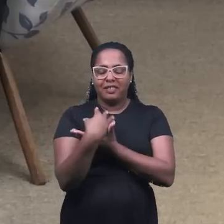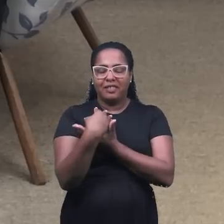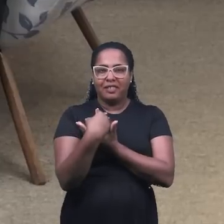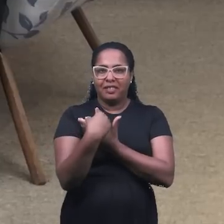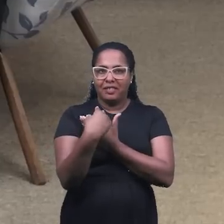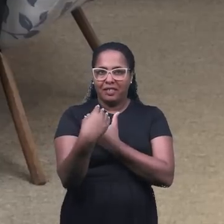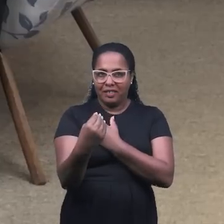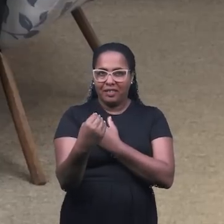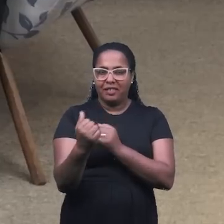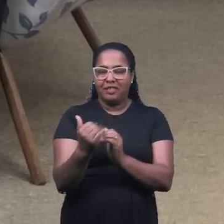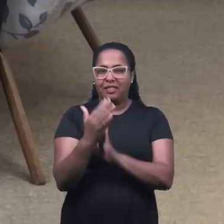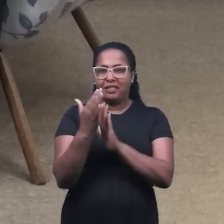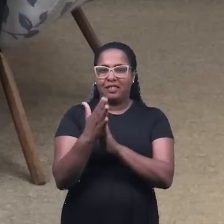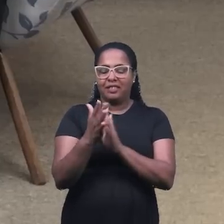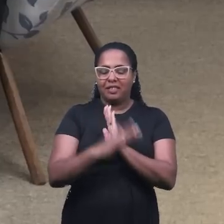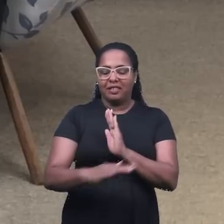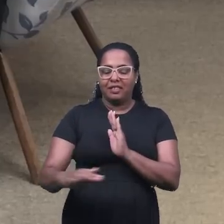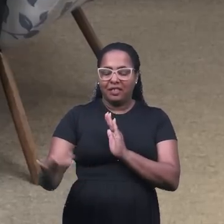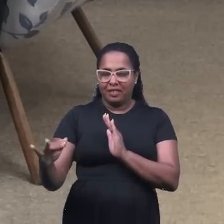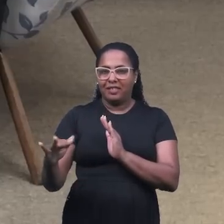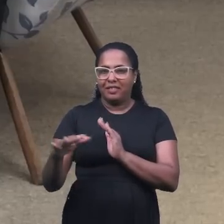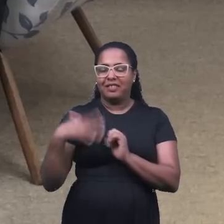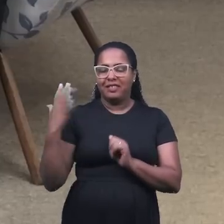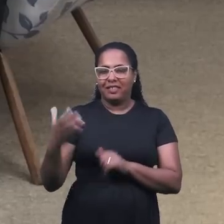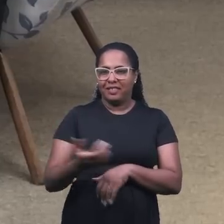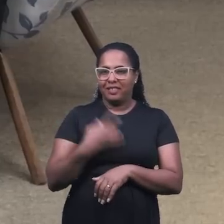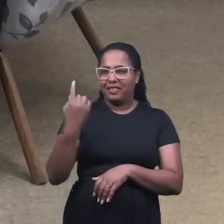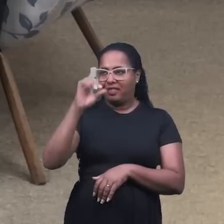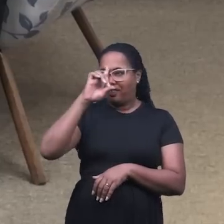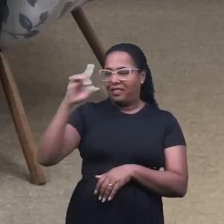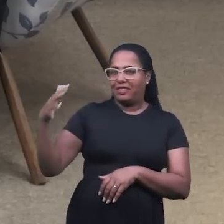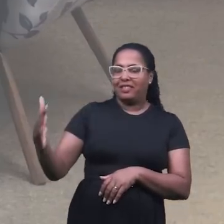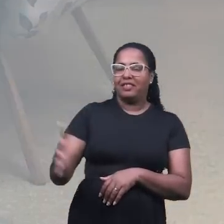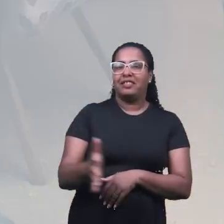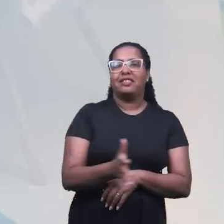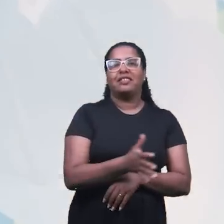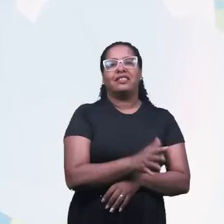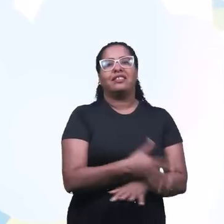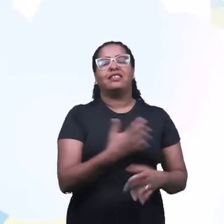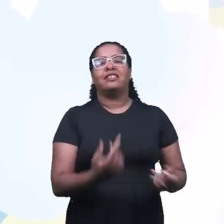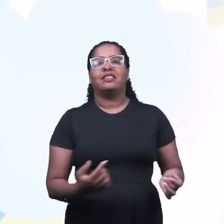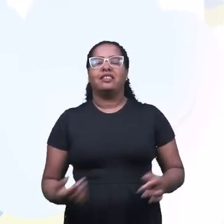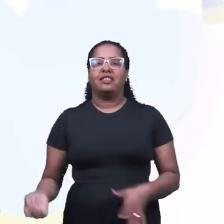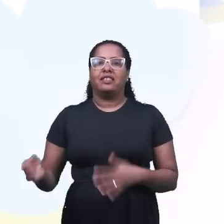ser transmitida agora, o louvor das crianças. Vamos adorar ao nosso Deus.